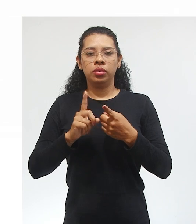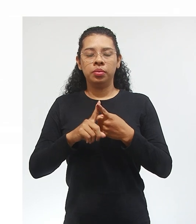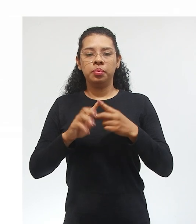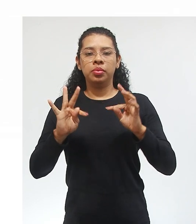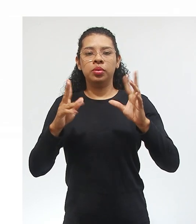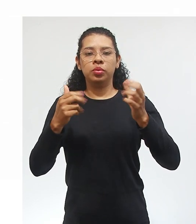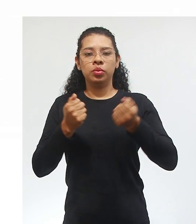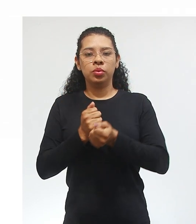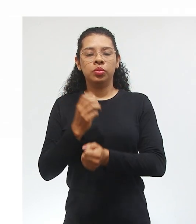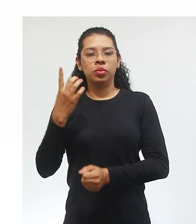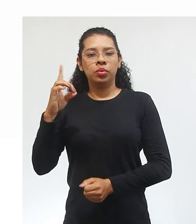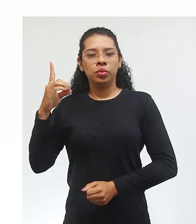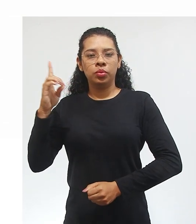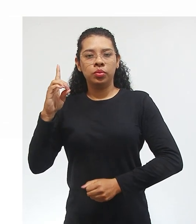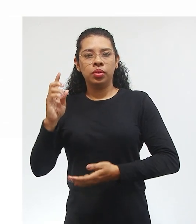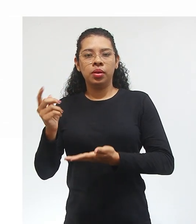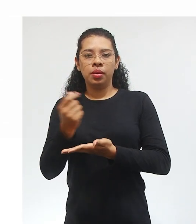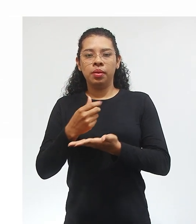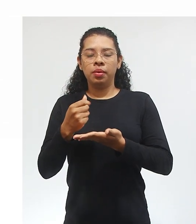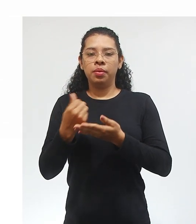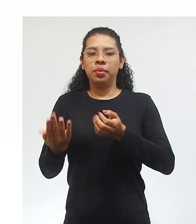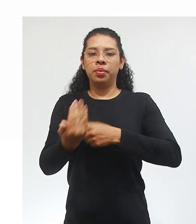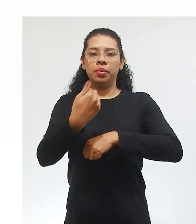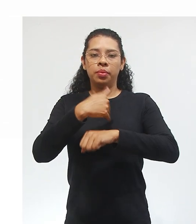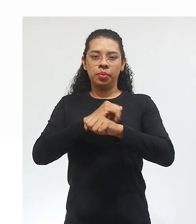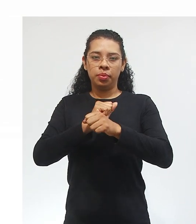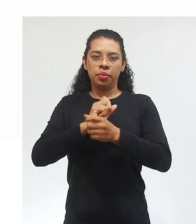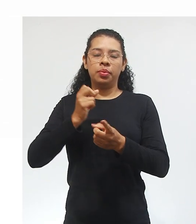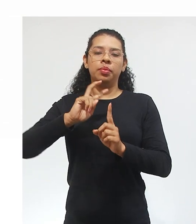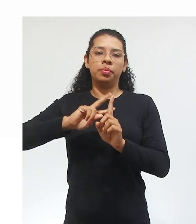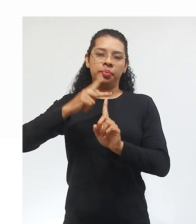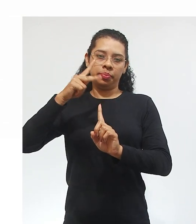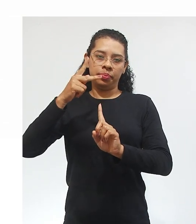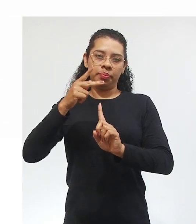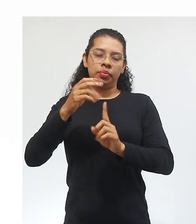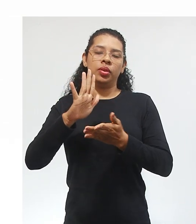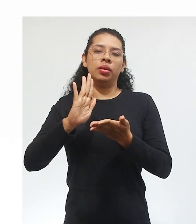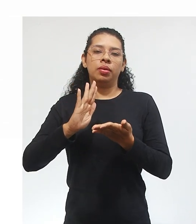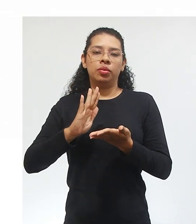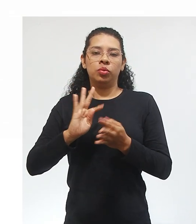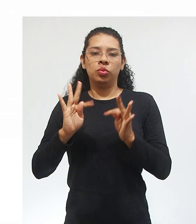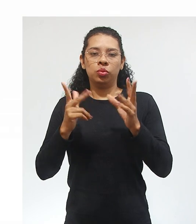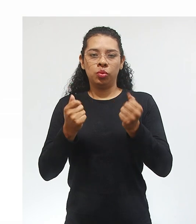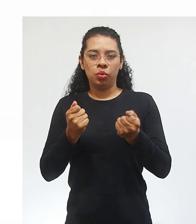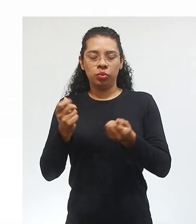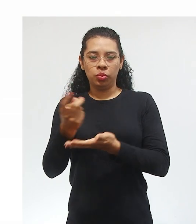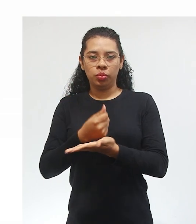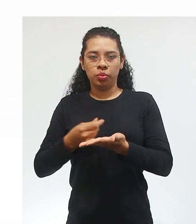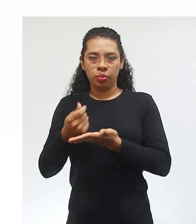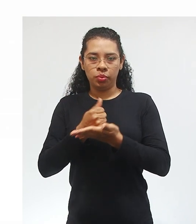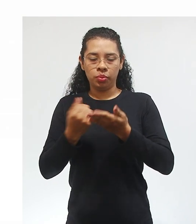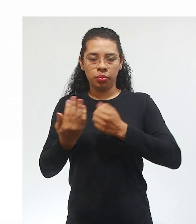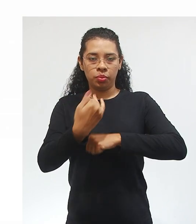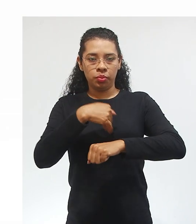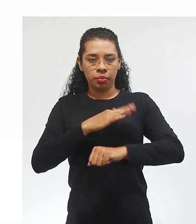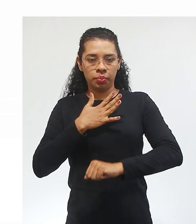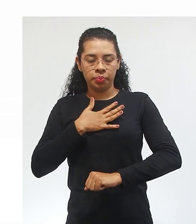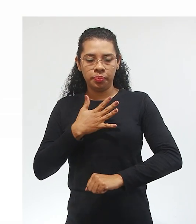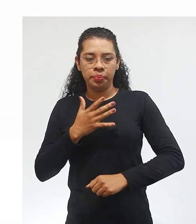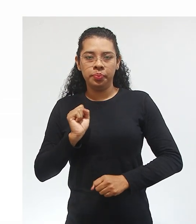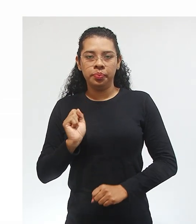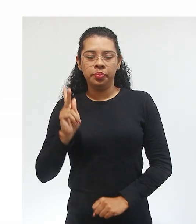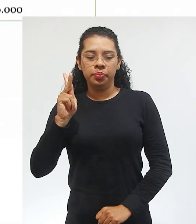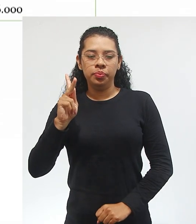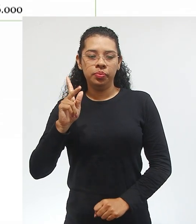de vendas e lança a débito, caixa, que foi o valor que entrou no meu ativo, na minha conta caixa, ok?